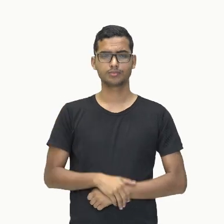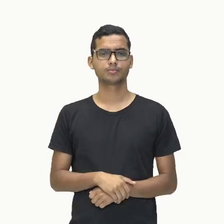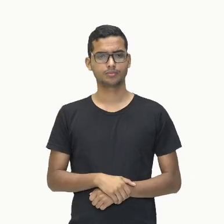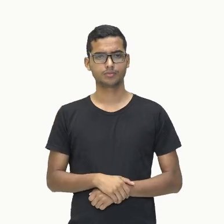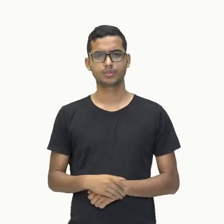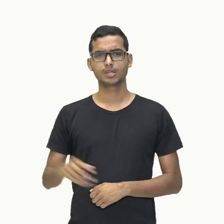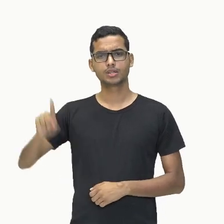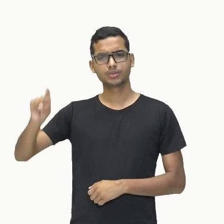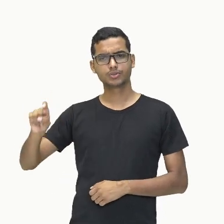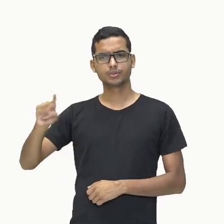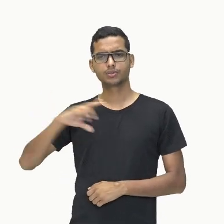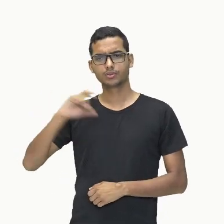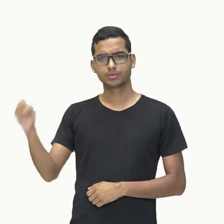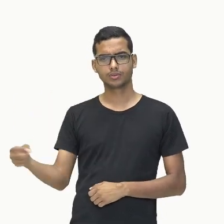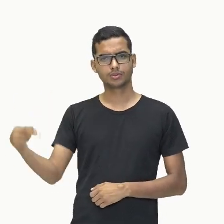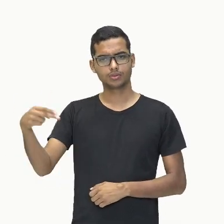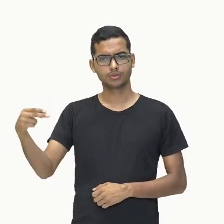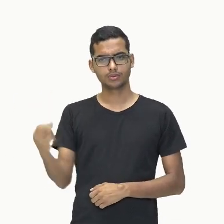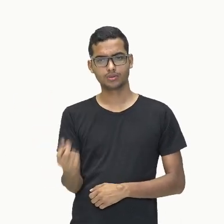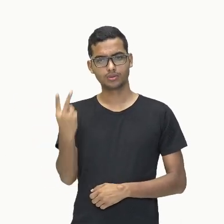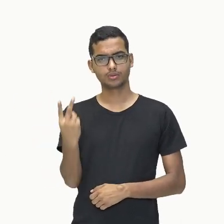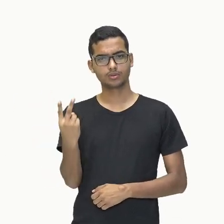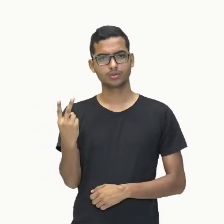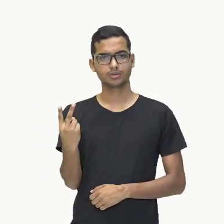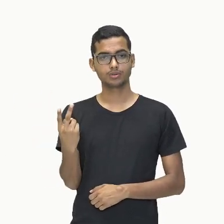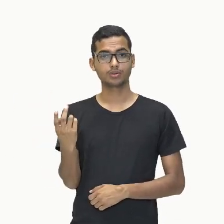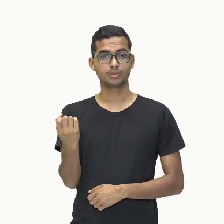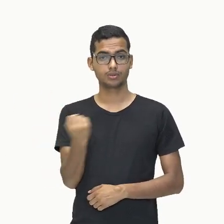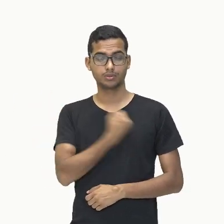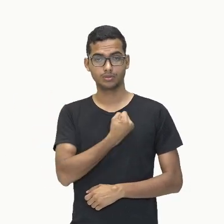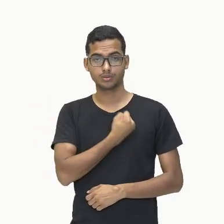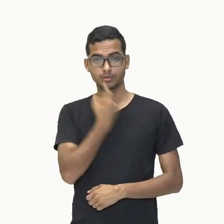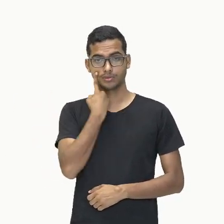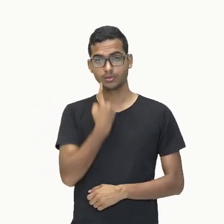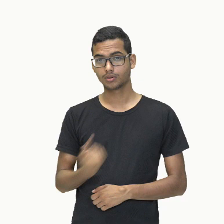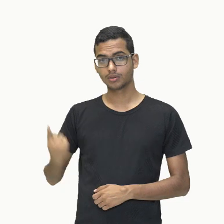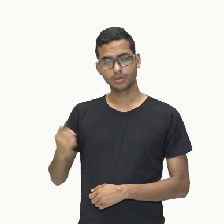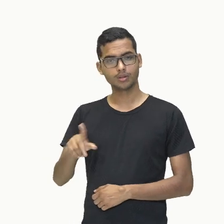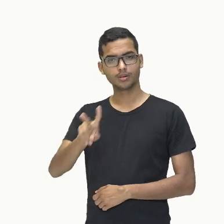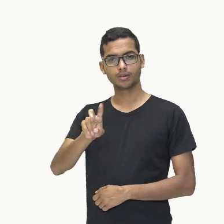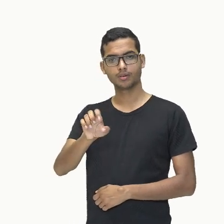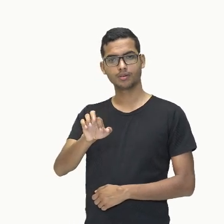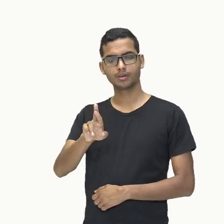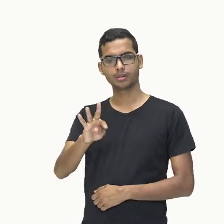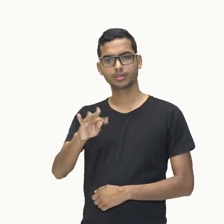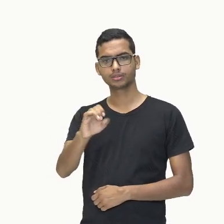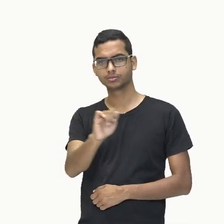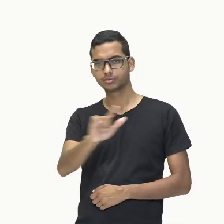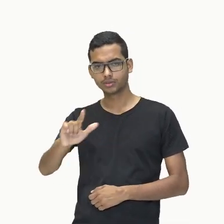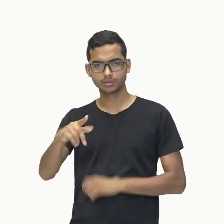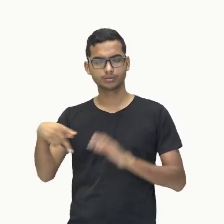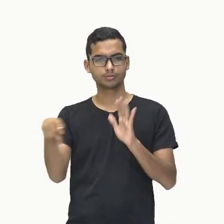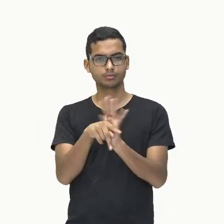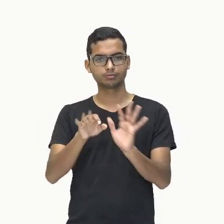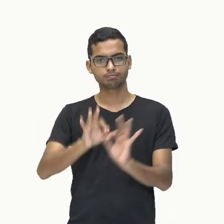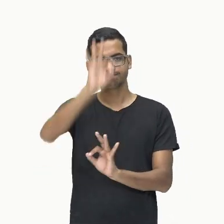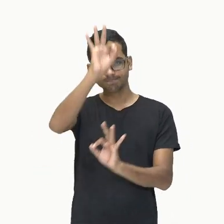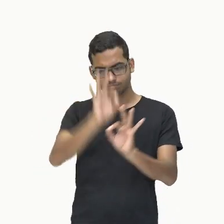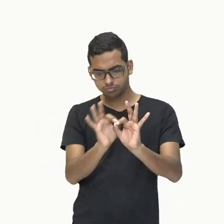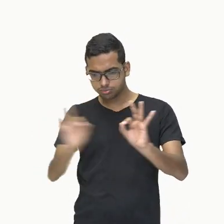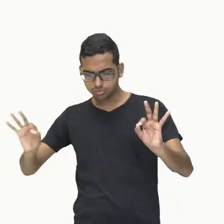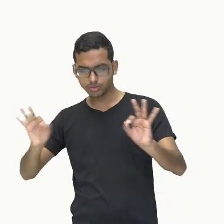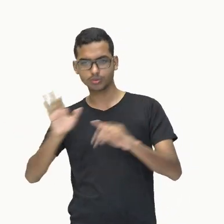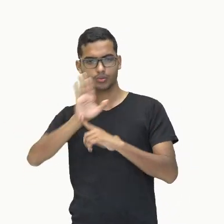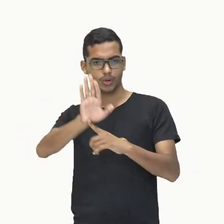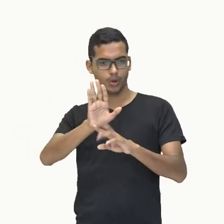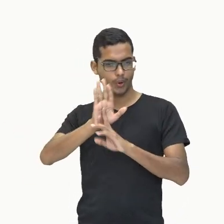X igual a 2, ela é uma reta vertical. Quando a gente coloca ela lá no plano cartesiano, a gente representa lá o